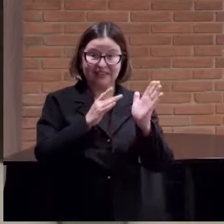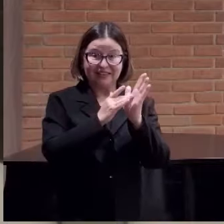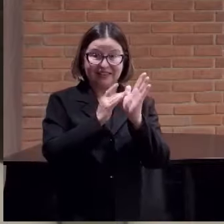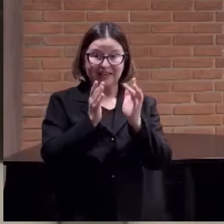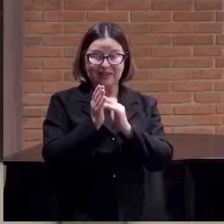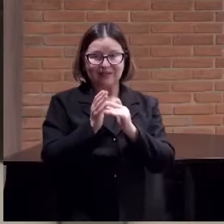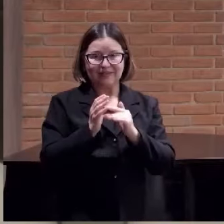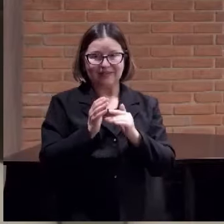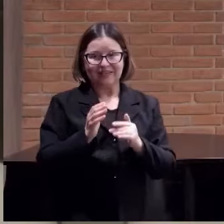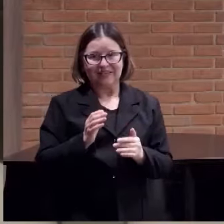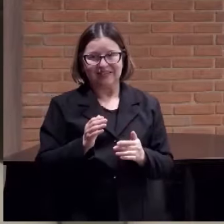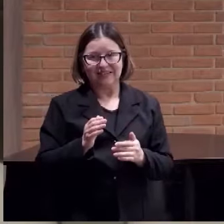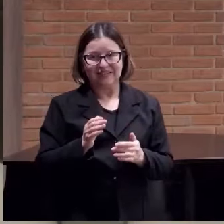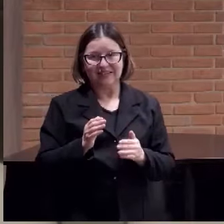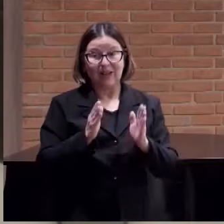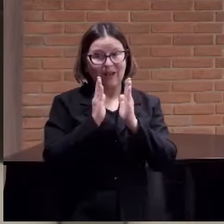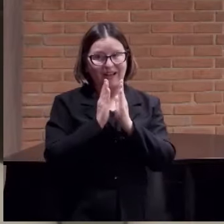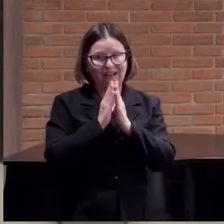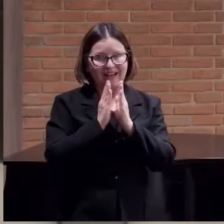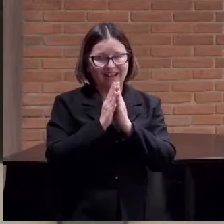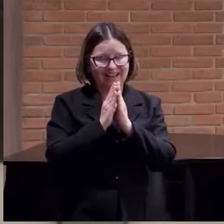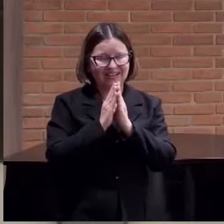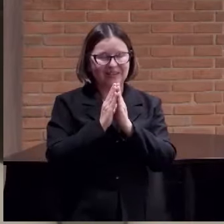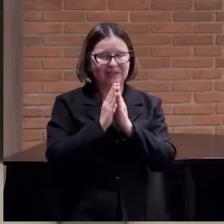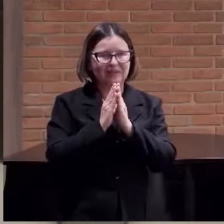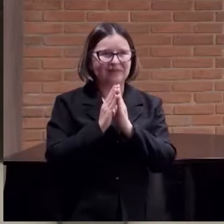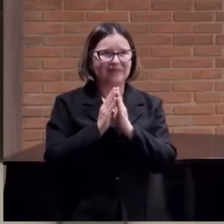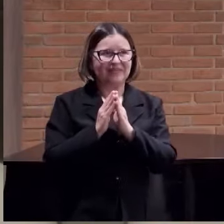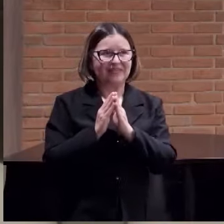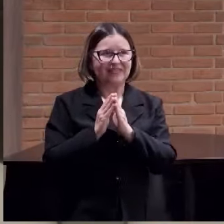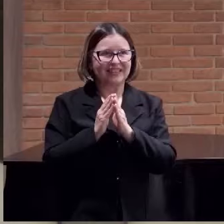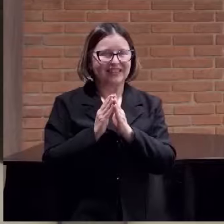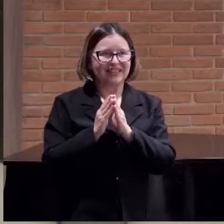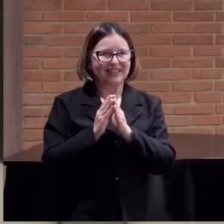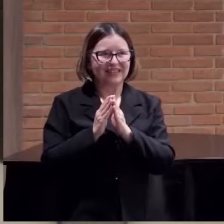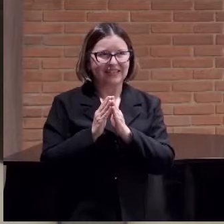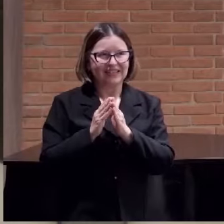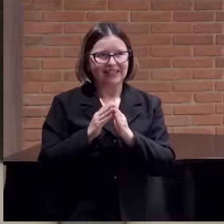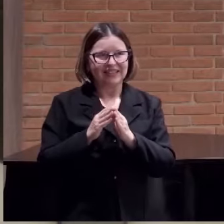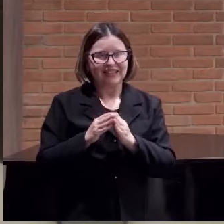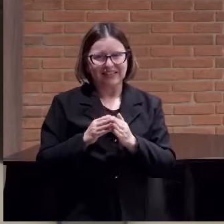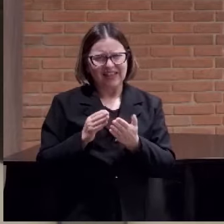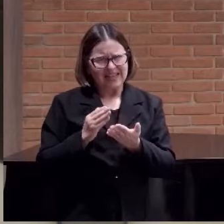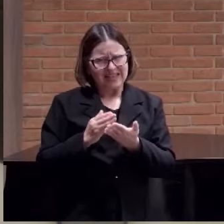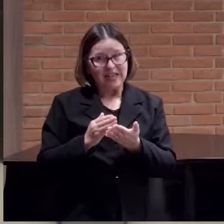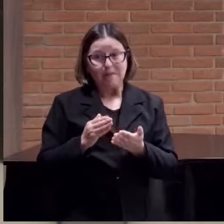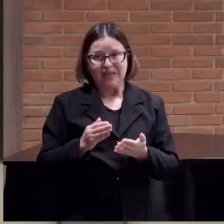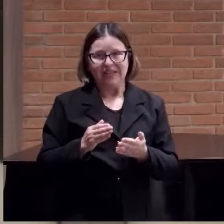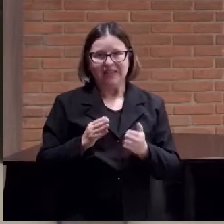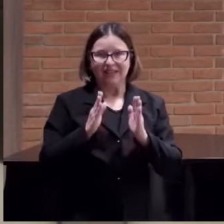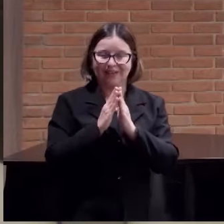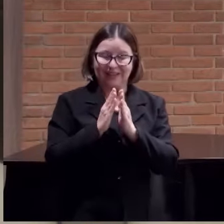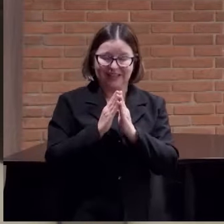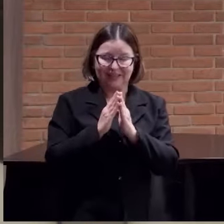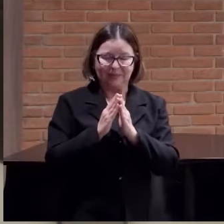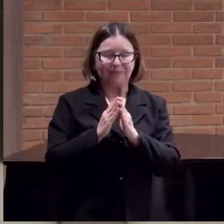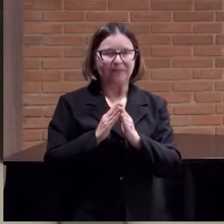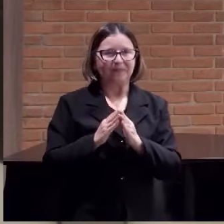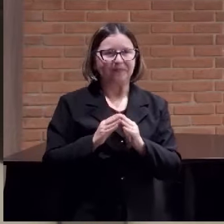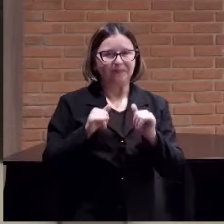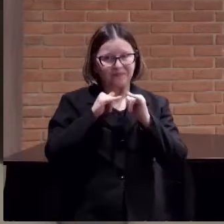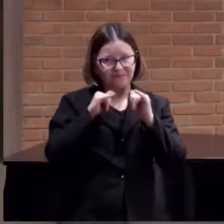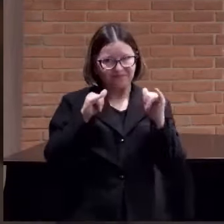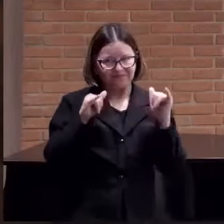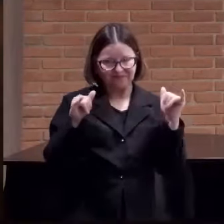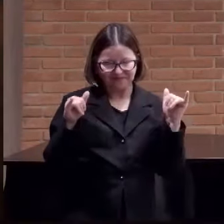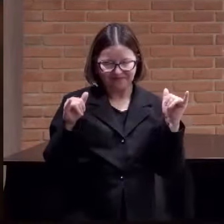sua oração sacerdotal. E ele está terminando a oração. E ele então diz o seguinte: